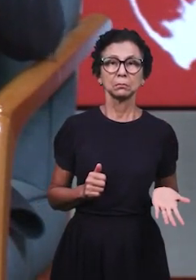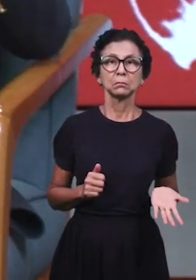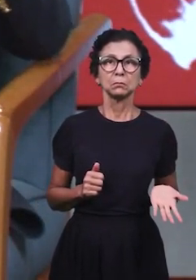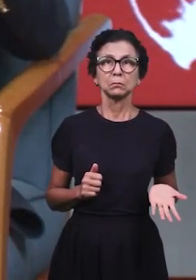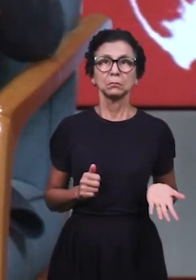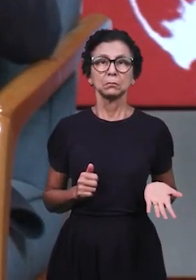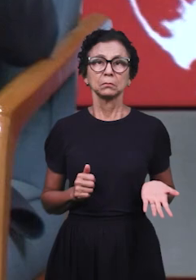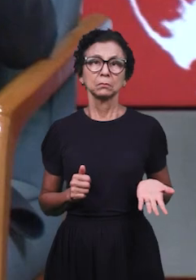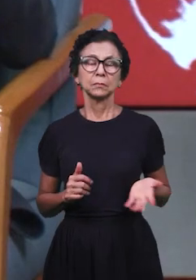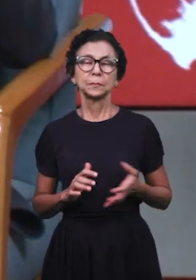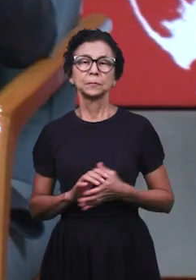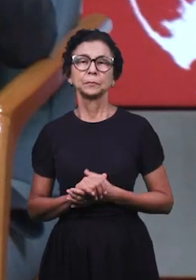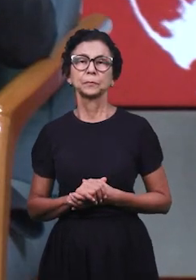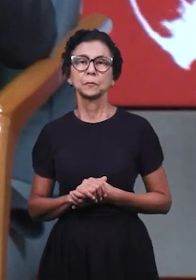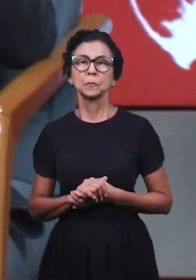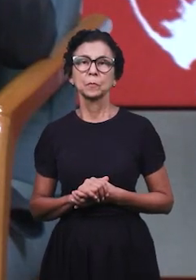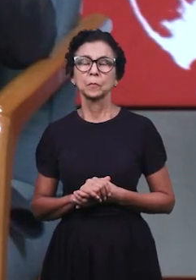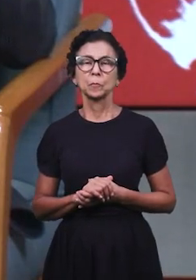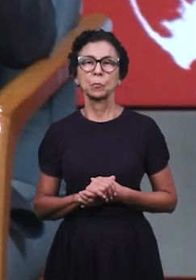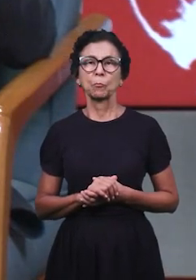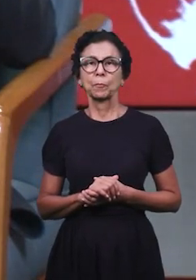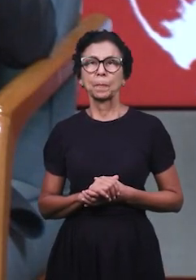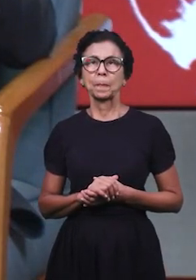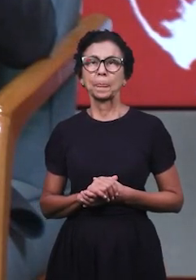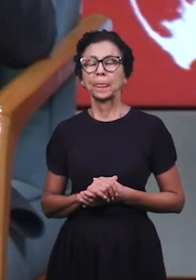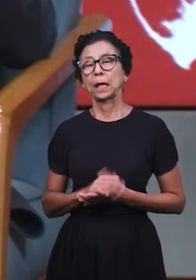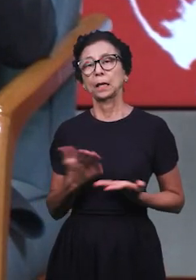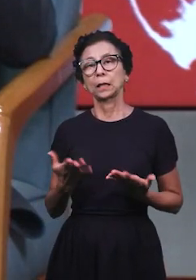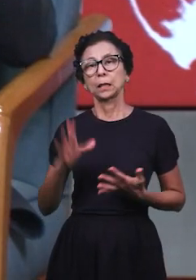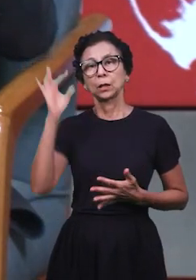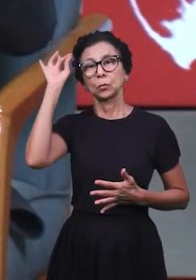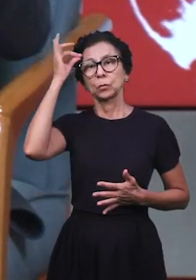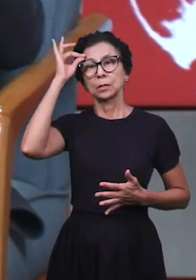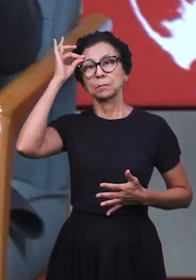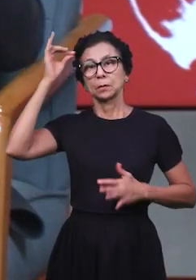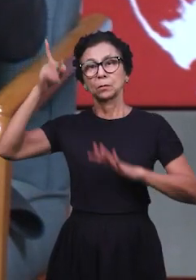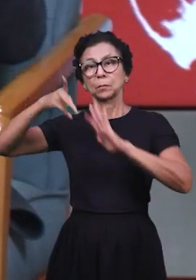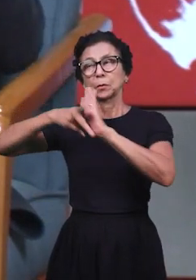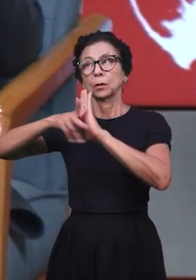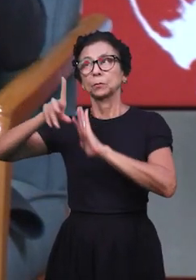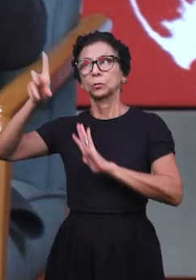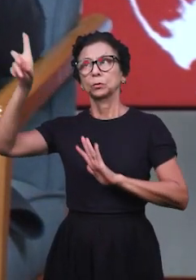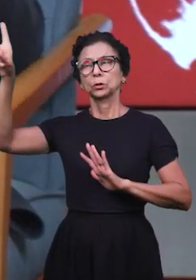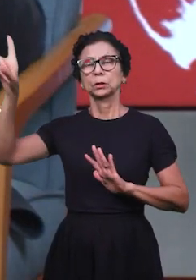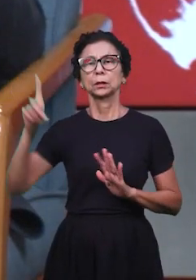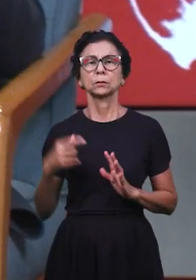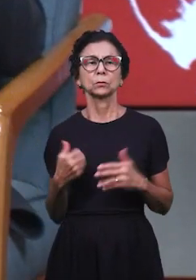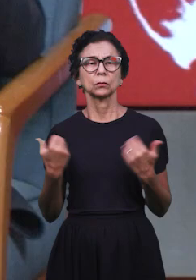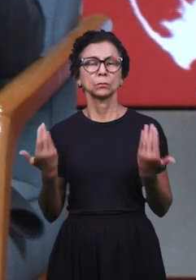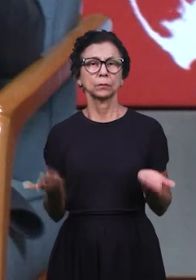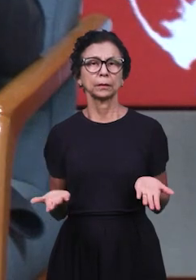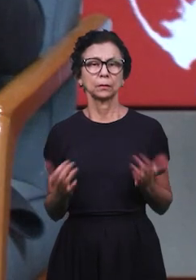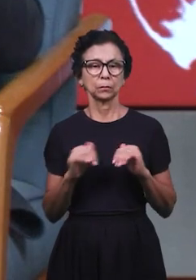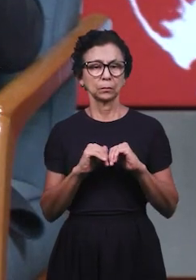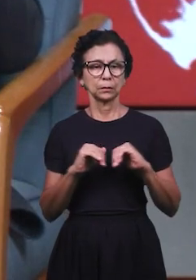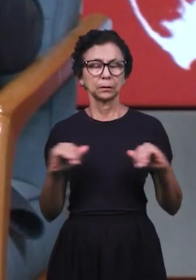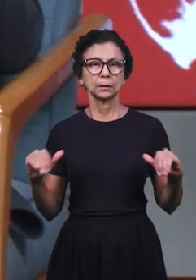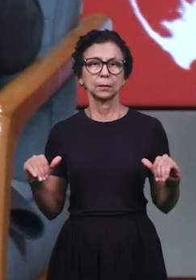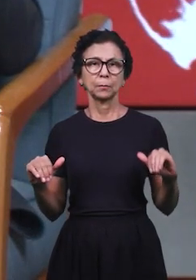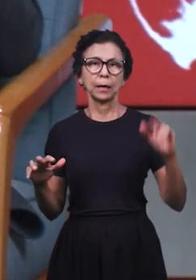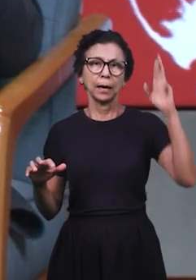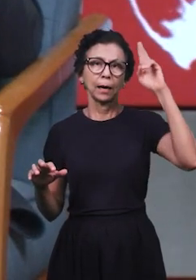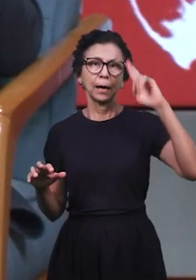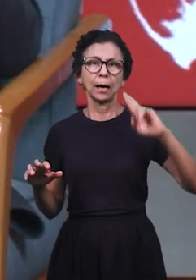né, da parte criadora, e o Espírito era de Deus. Então, como é que você separa a razão